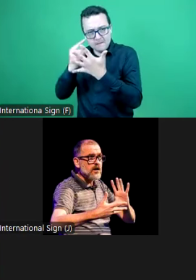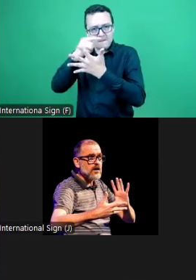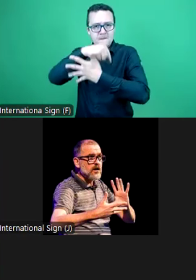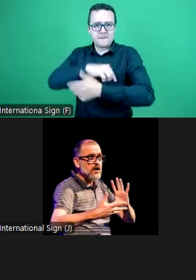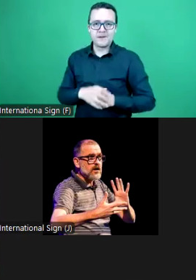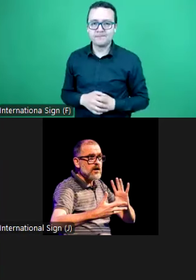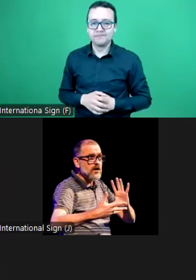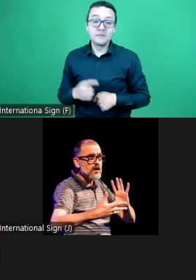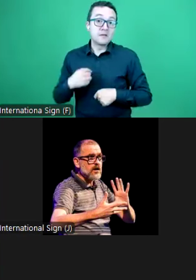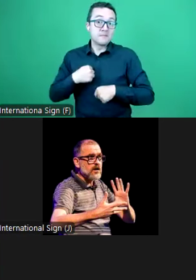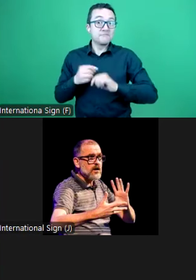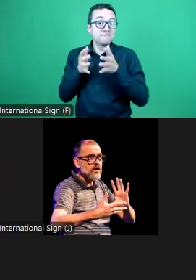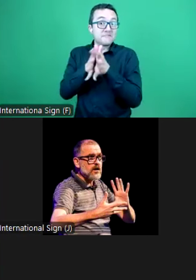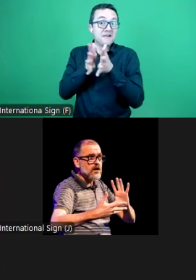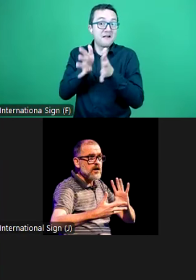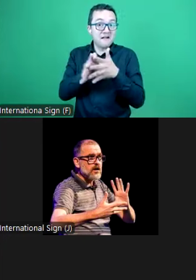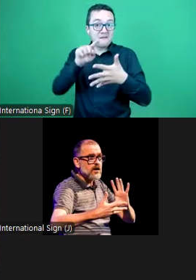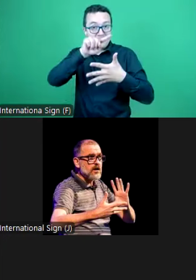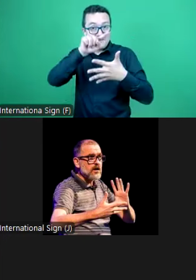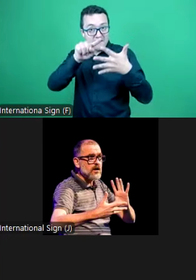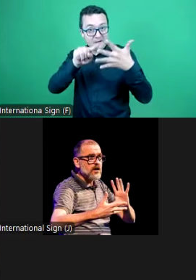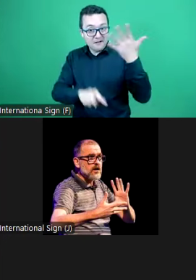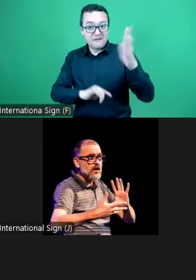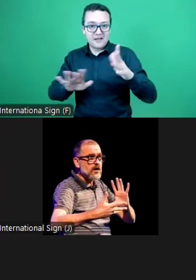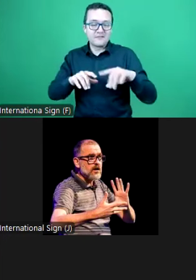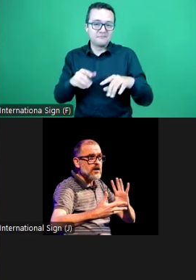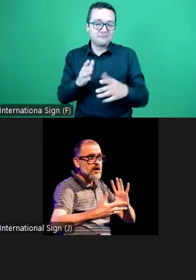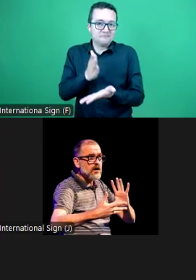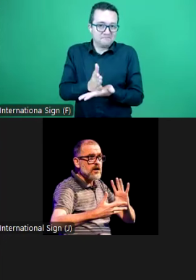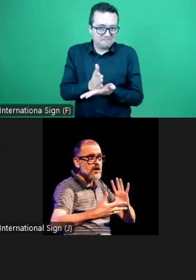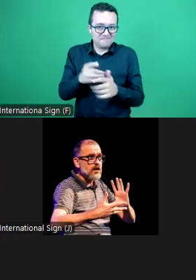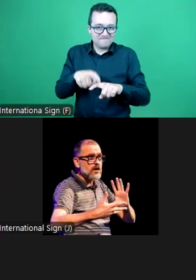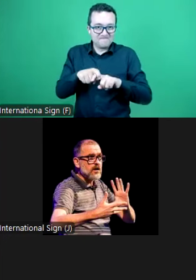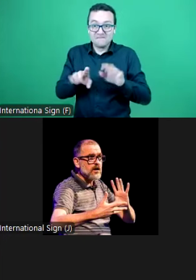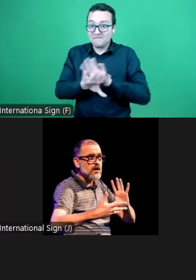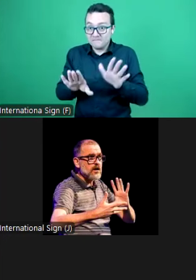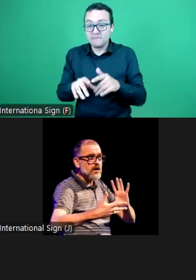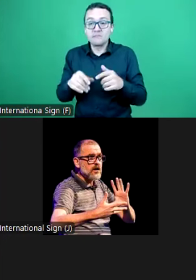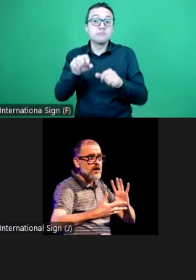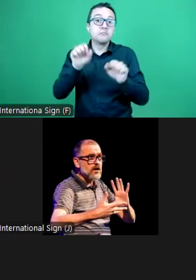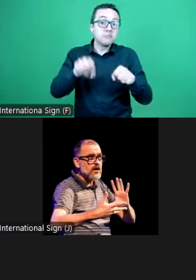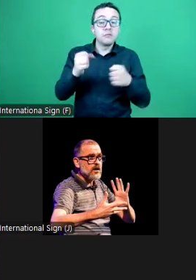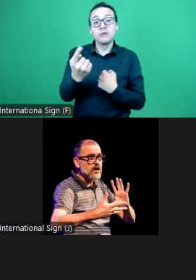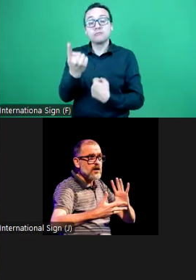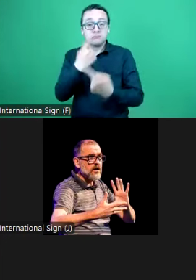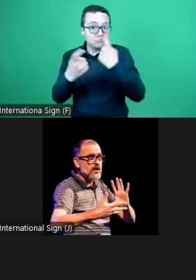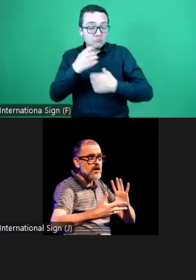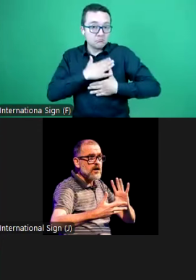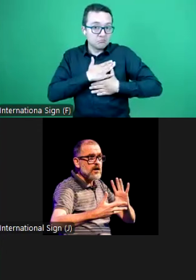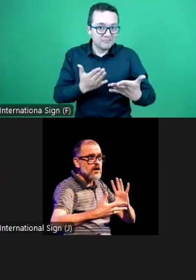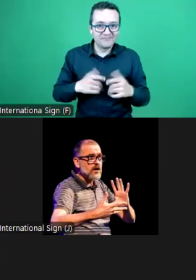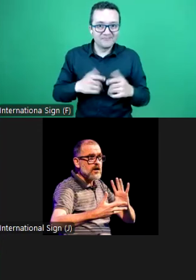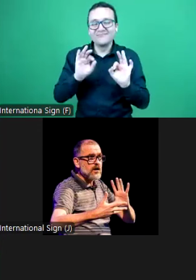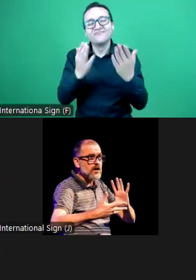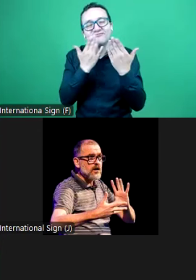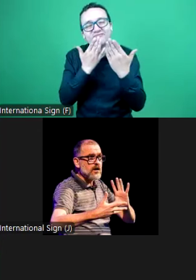isso, eu já finalizei e com muito prazer eu posso responder as perguntas se tivesse alguma pergunta